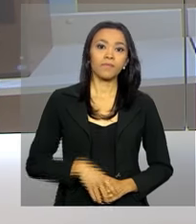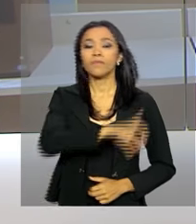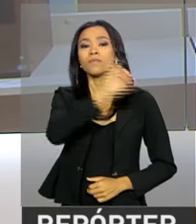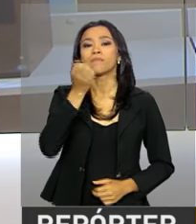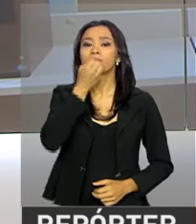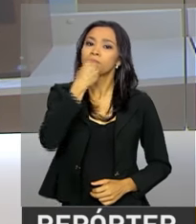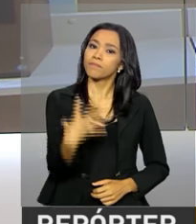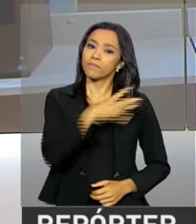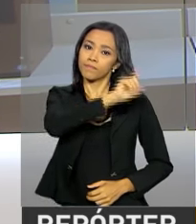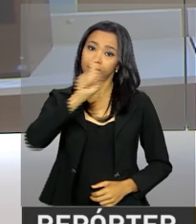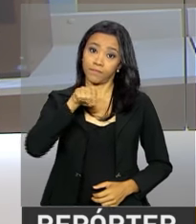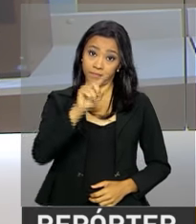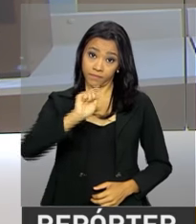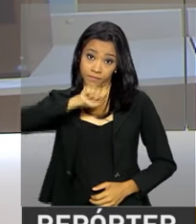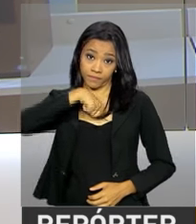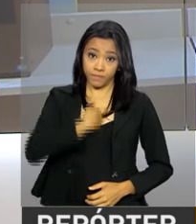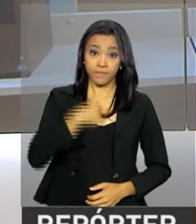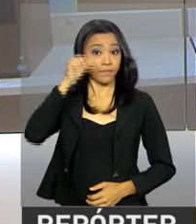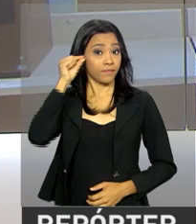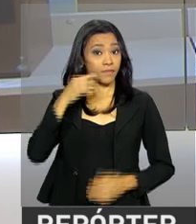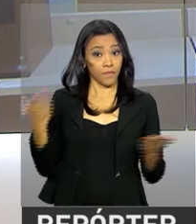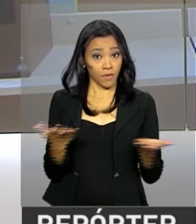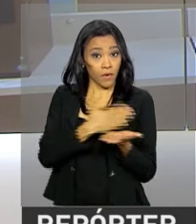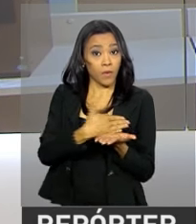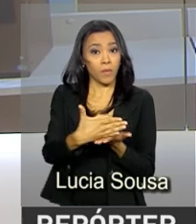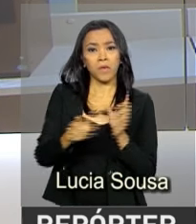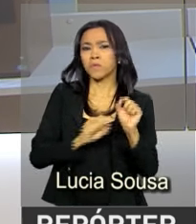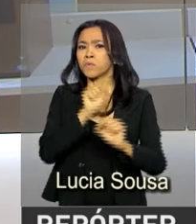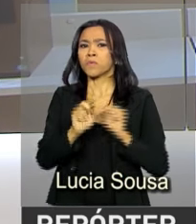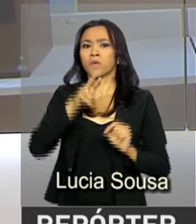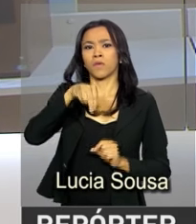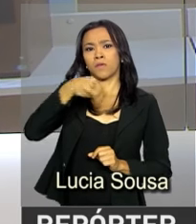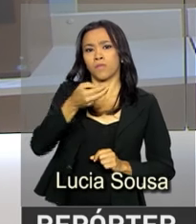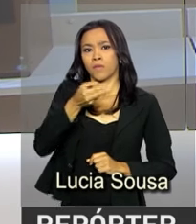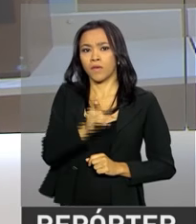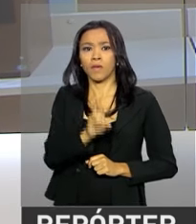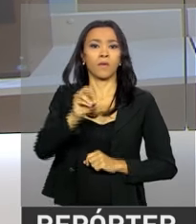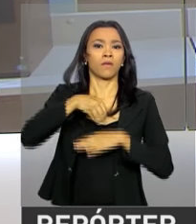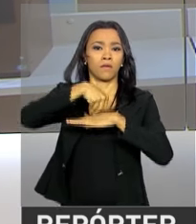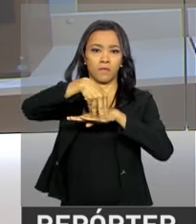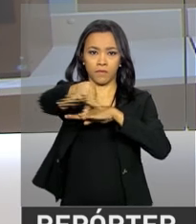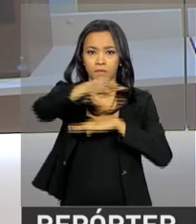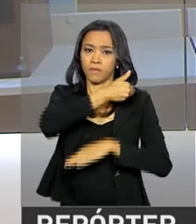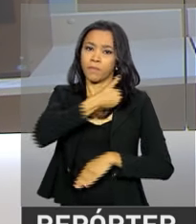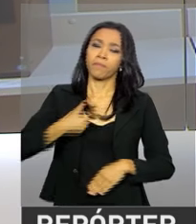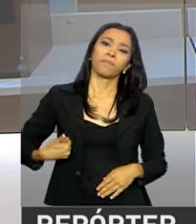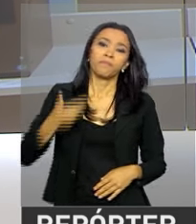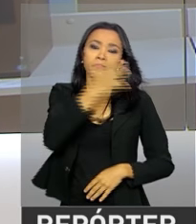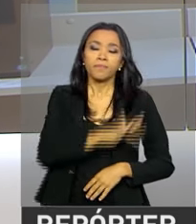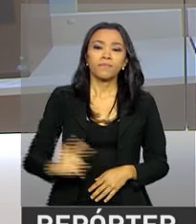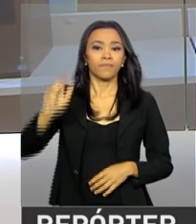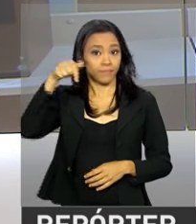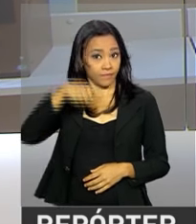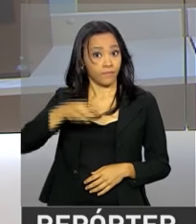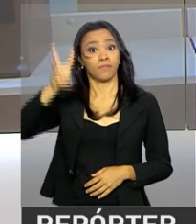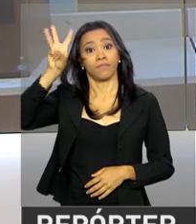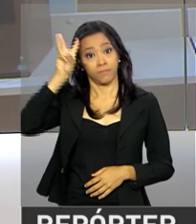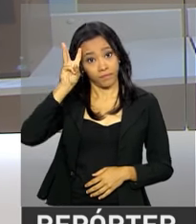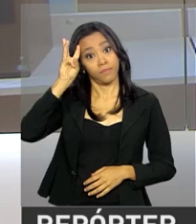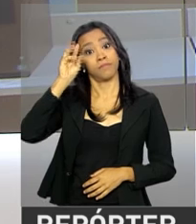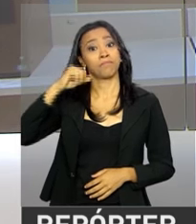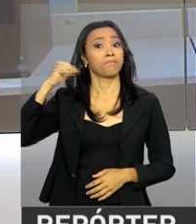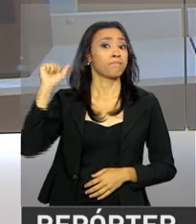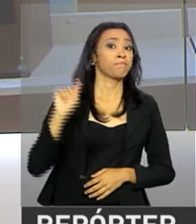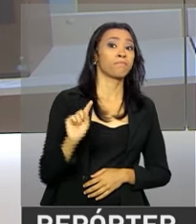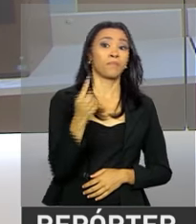Olá, bom dia para você. Eu sou Renata Corsini e começa agora o Repórter NBR com as notícias do governo federal desta